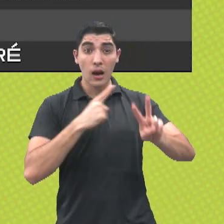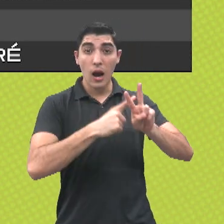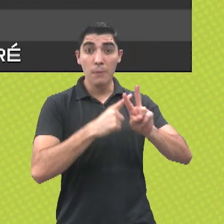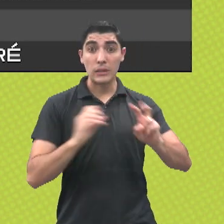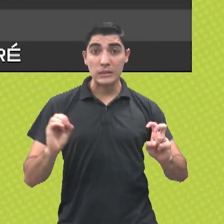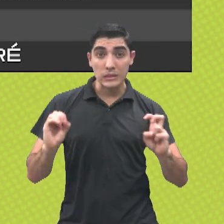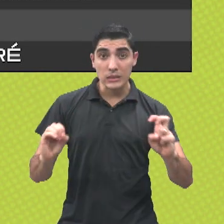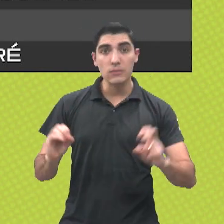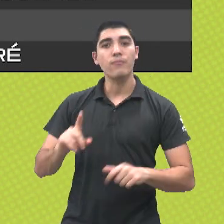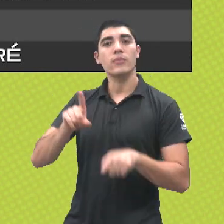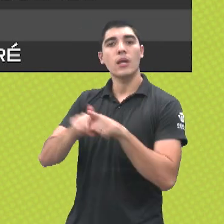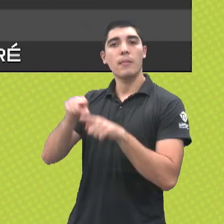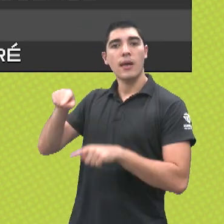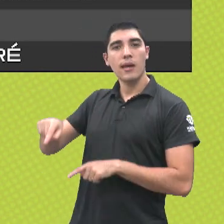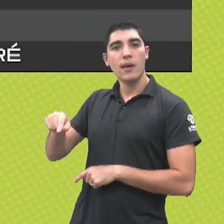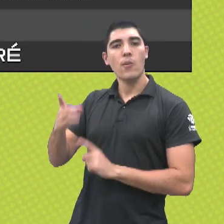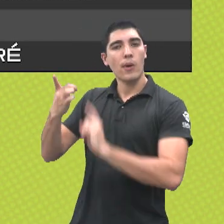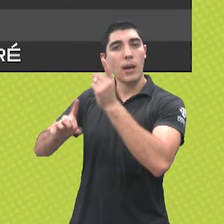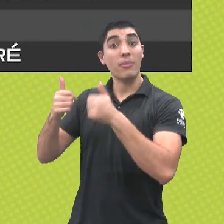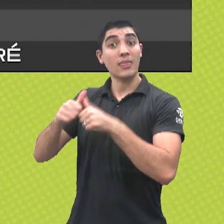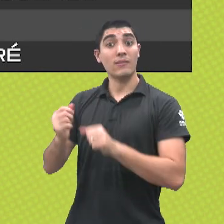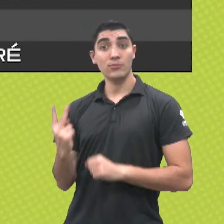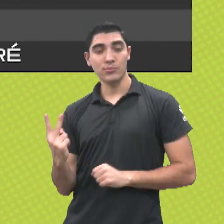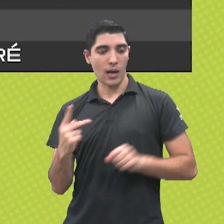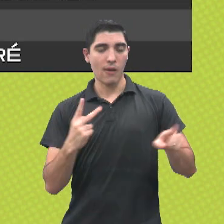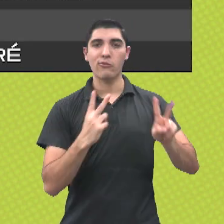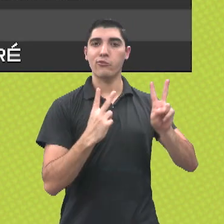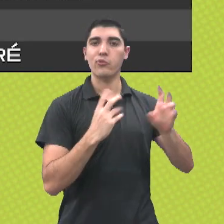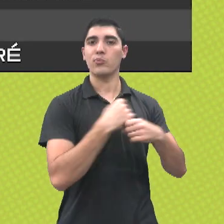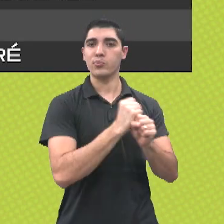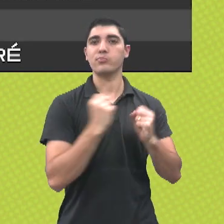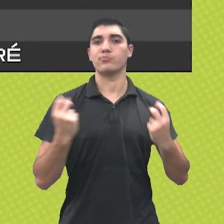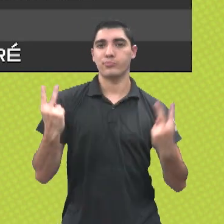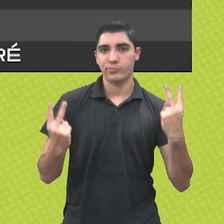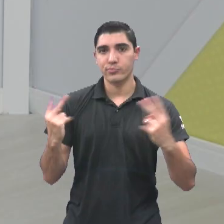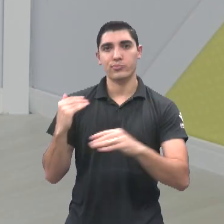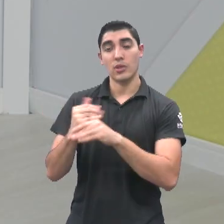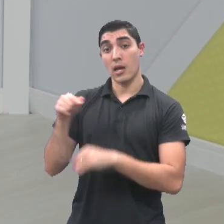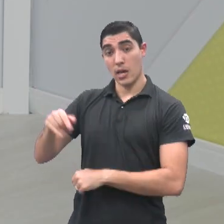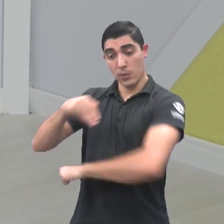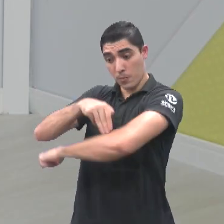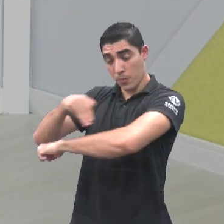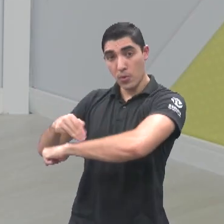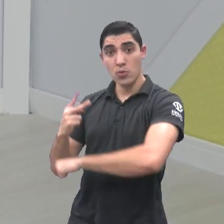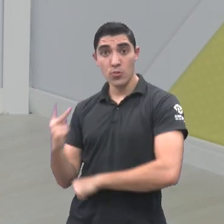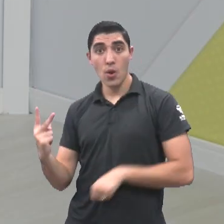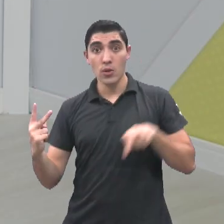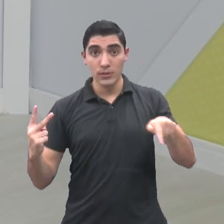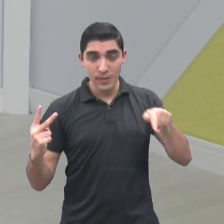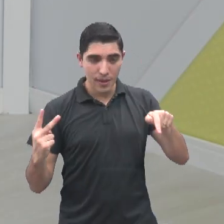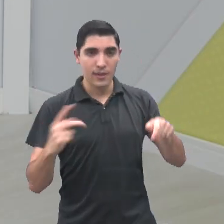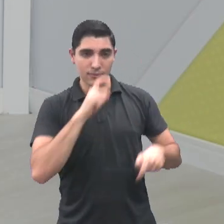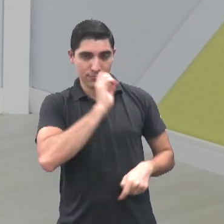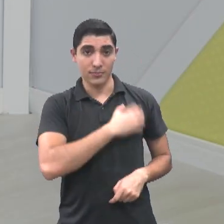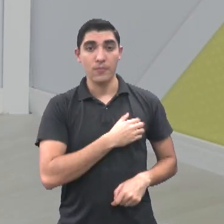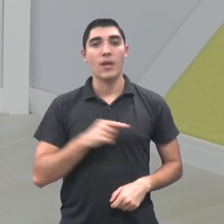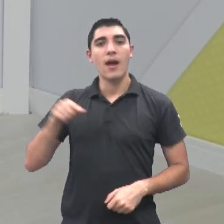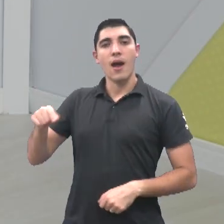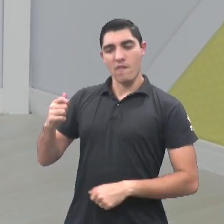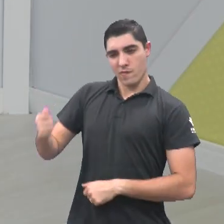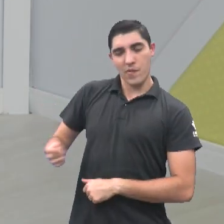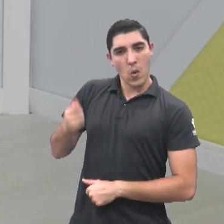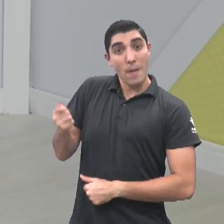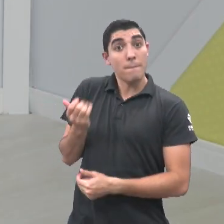o Votuporanguense empatar 2-2, 2-0 Juventus em cima do São José, e a Ferroviária estava perdendo 2 vezes, o Santo André